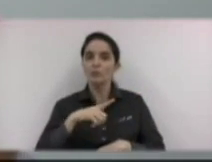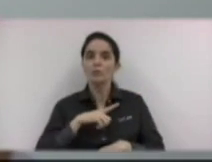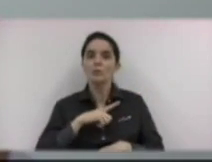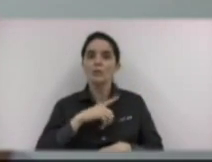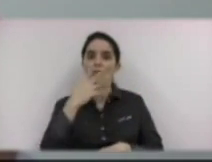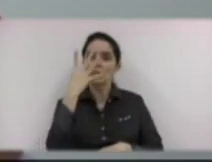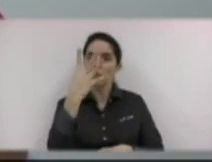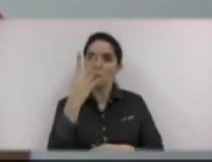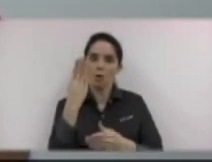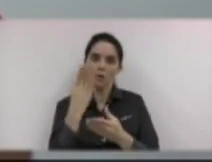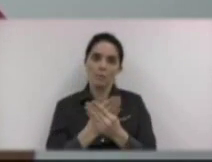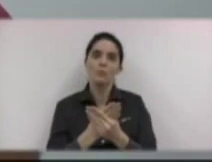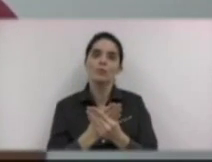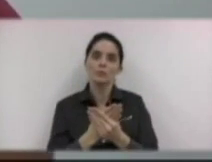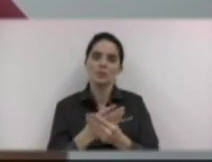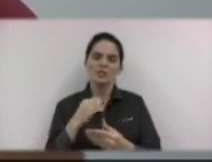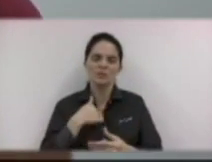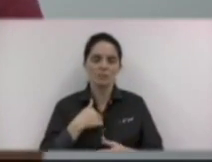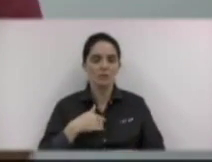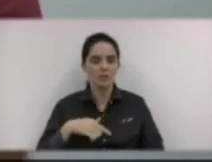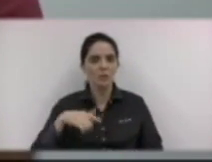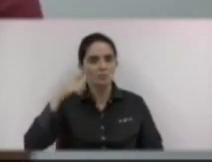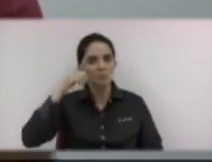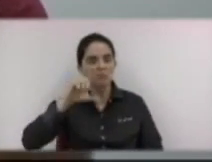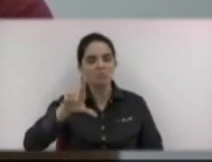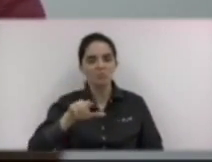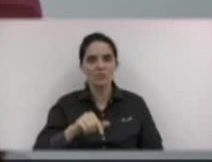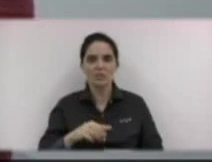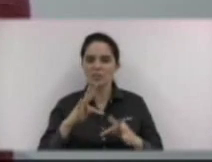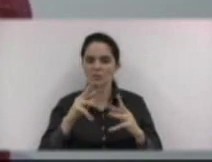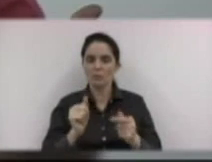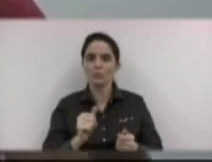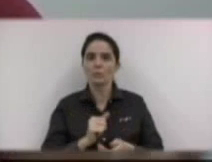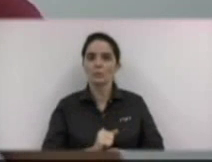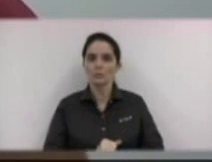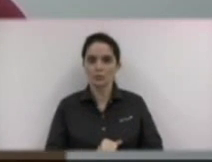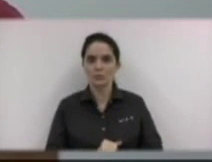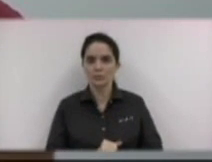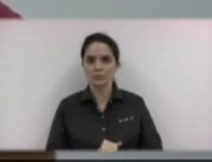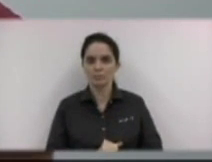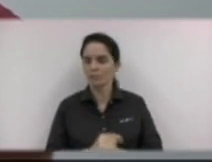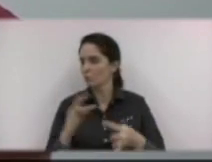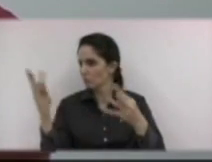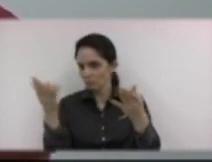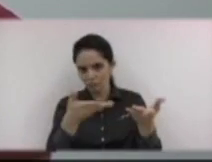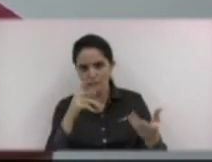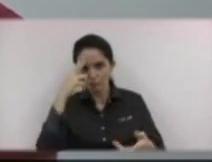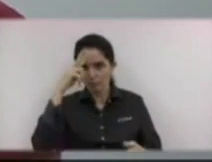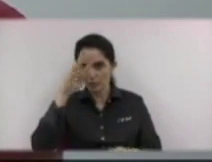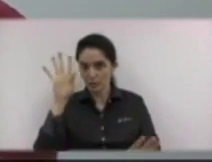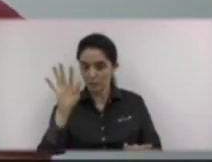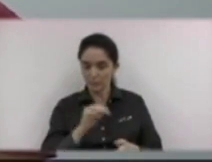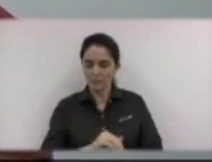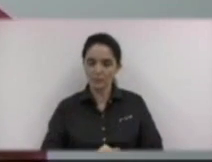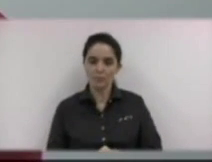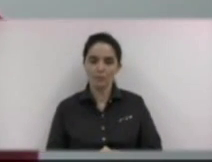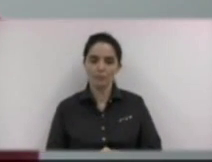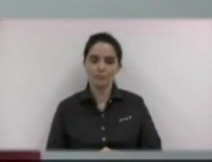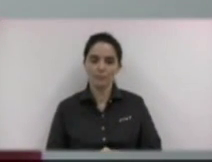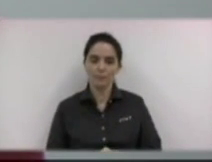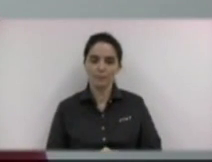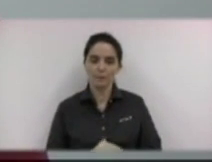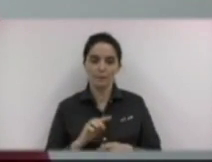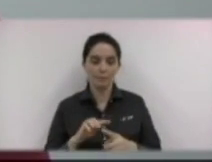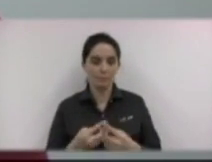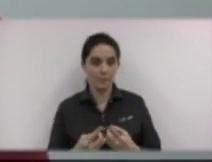eu já ganhei alguns e vou ganhar os outros. Os senhores lembram das situações, mas a última acusação que